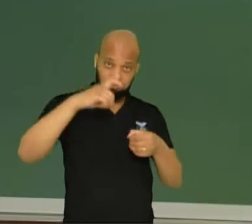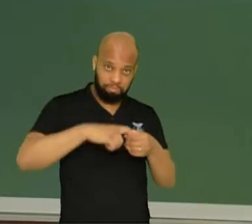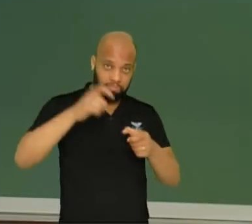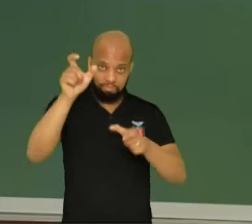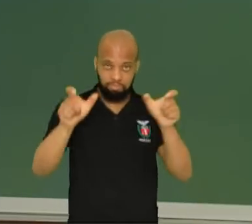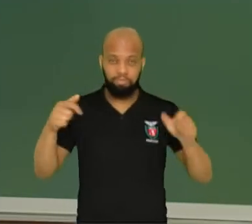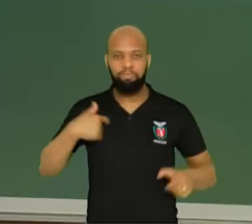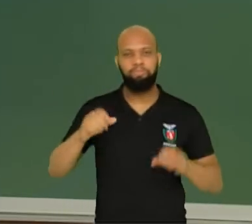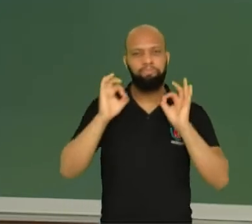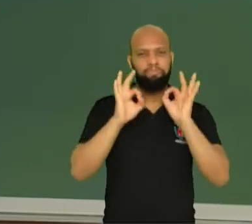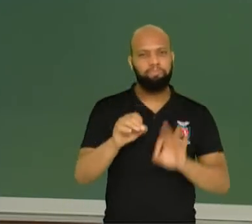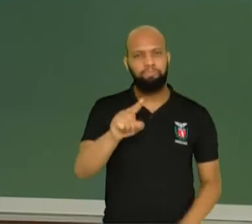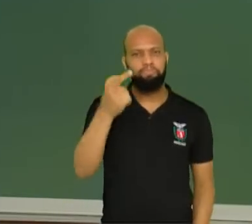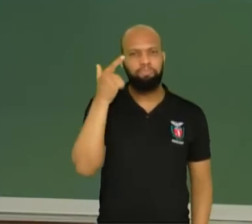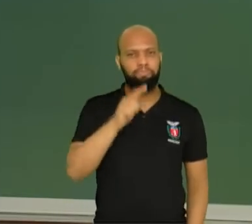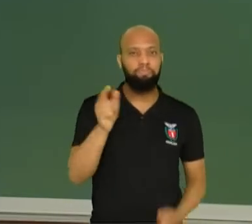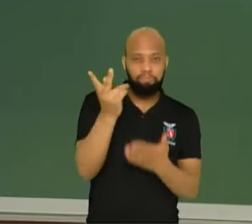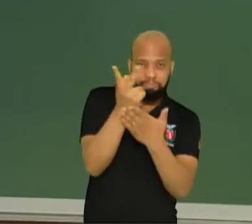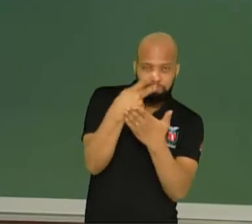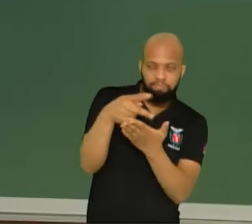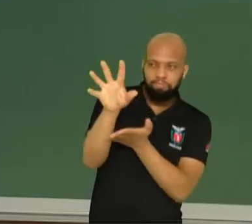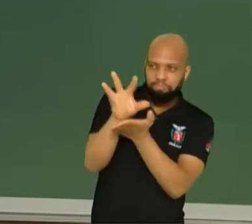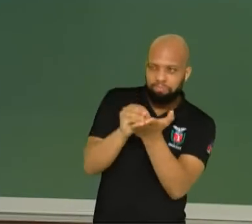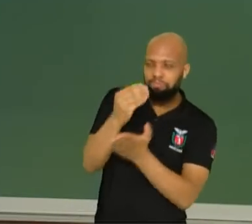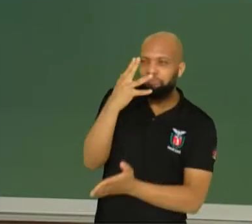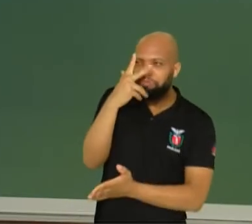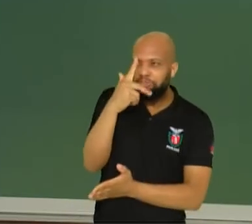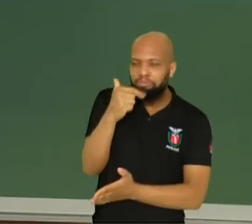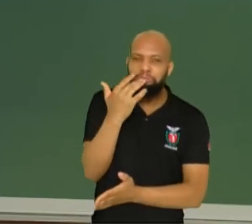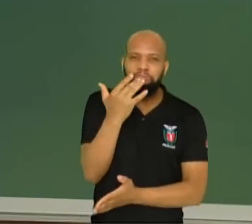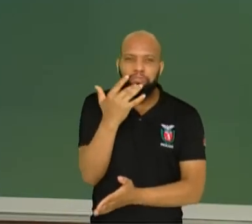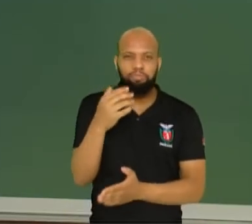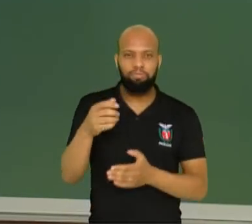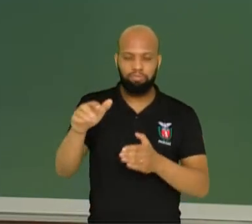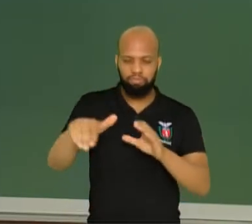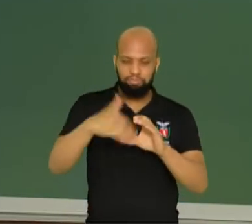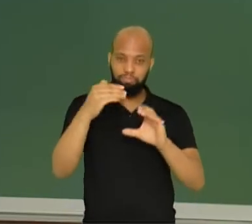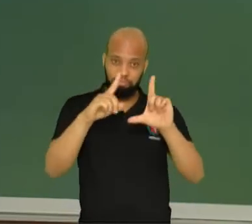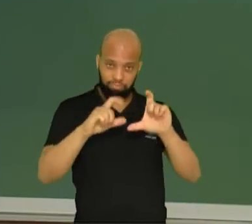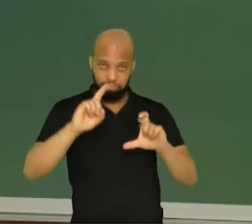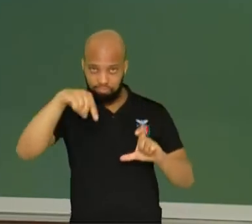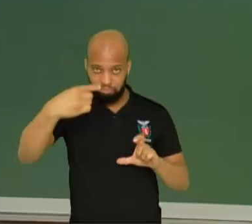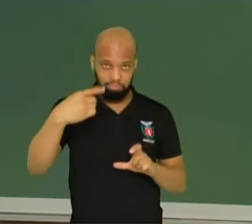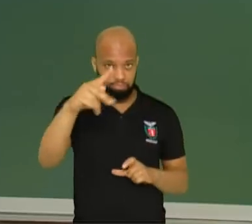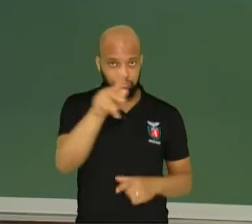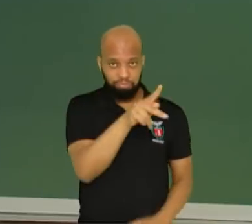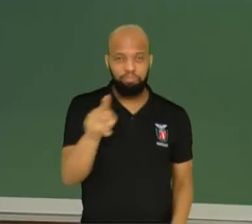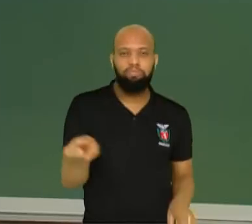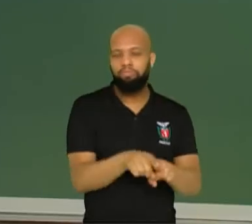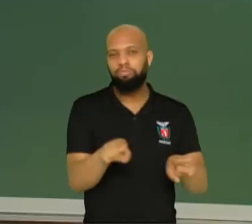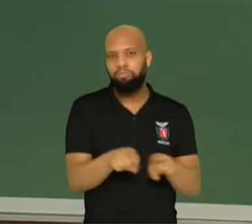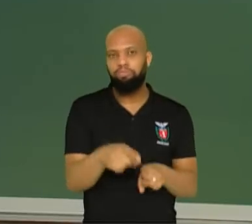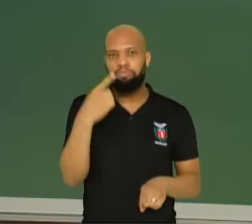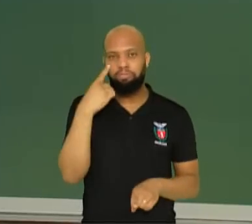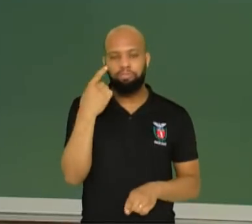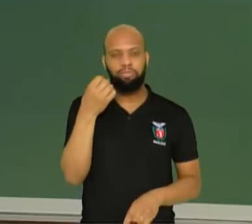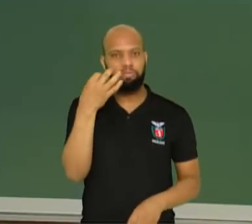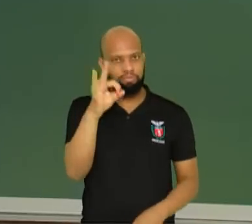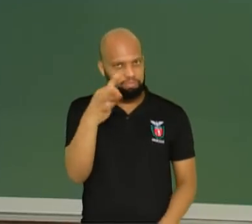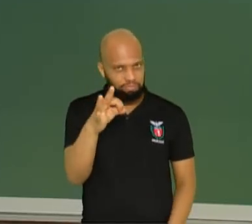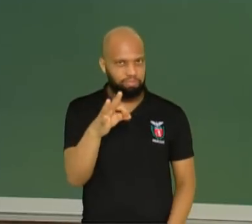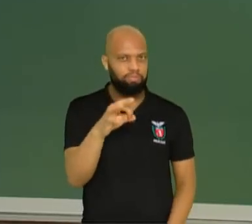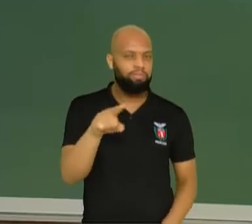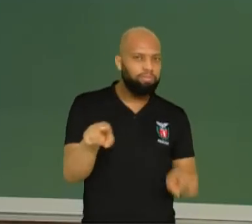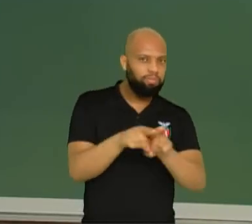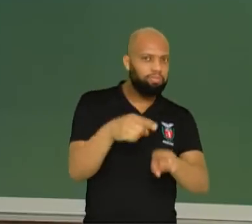Voltamos! Eu tenho certeza que deu tempo de deixar esse desenho maravilhoso. Manda uma foto pra gente depois pros seus professores, pra gente poder conferir tudo isso